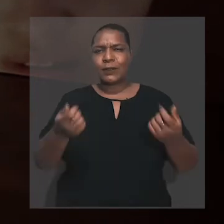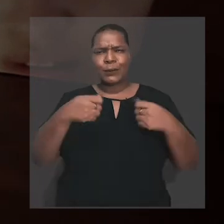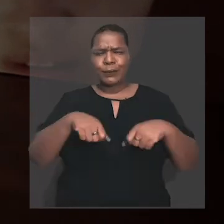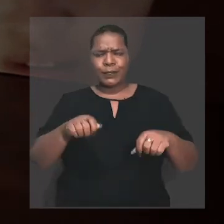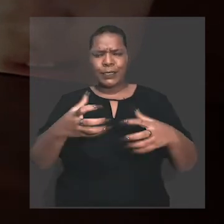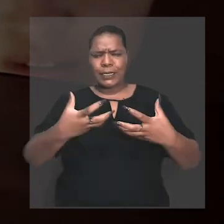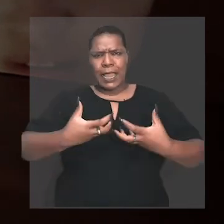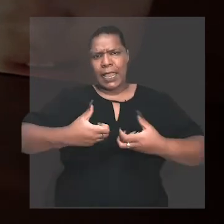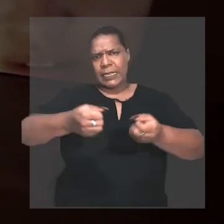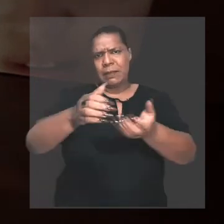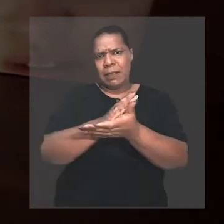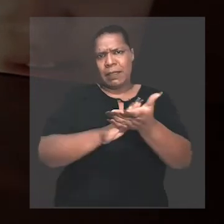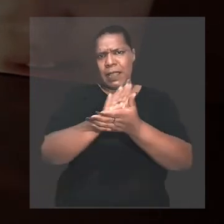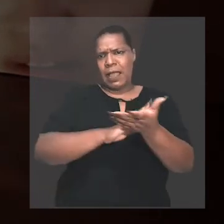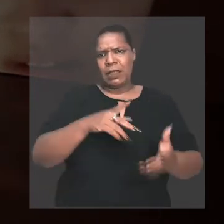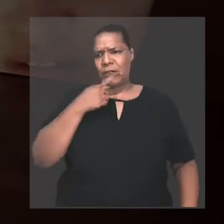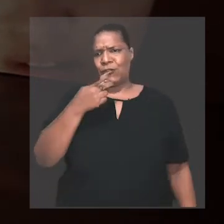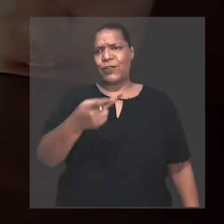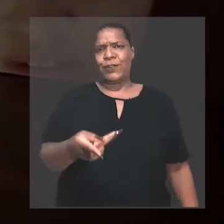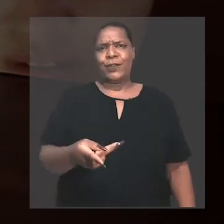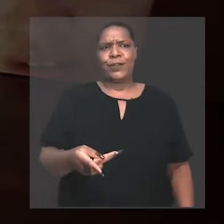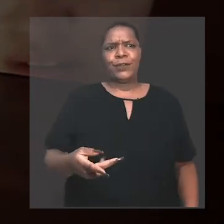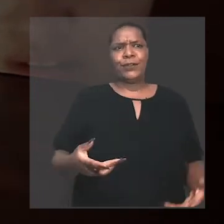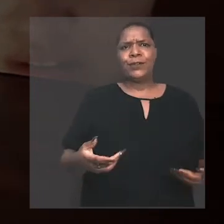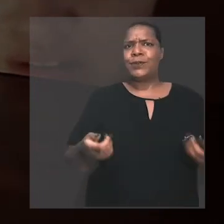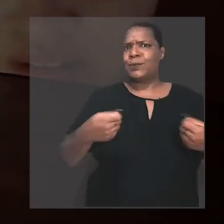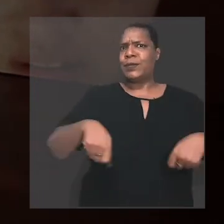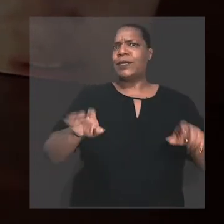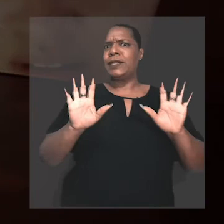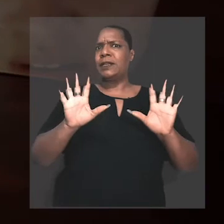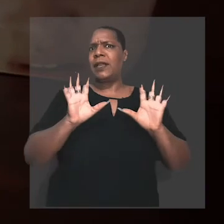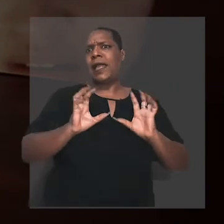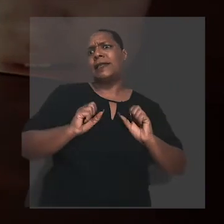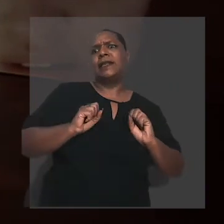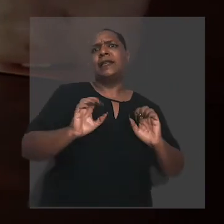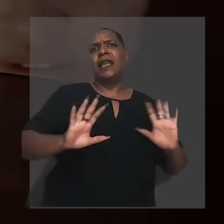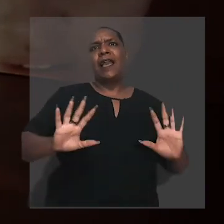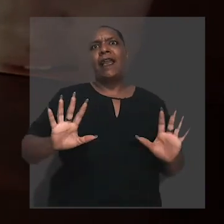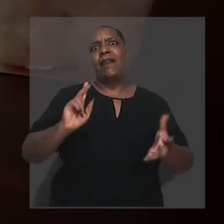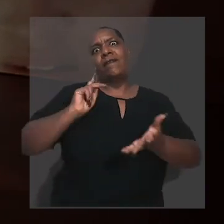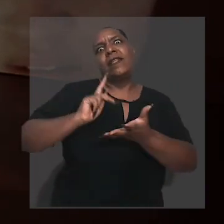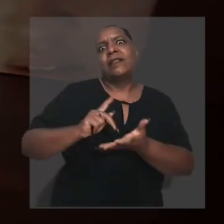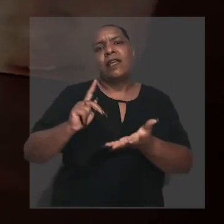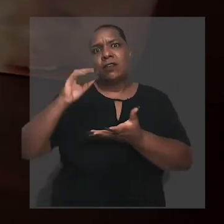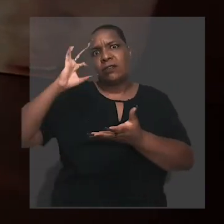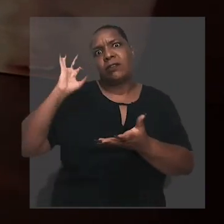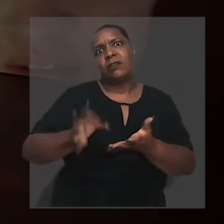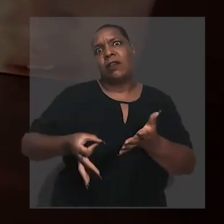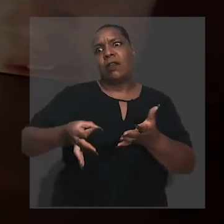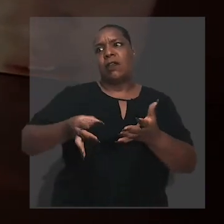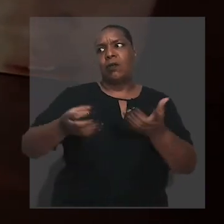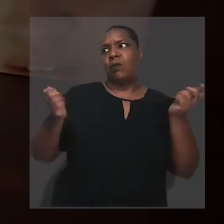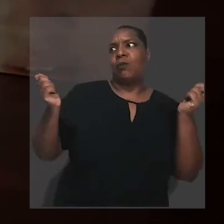Você não precisa receber nada do que eu tô falando. Só precisa aceitar. Aceitar isso como uma